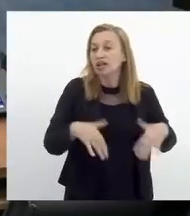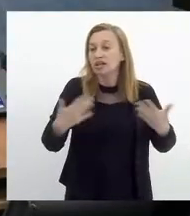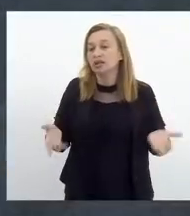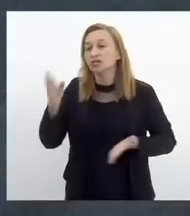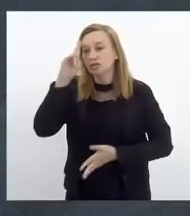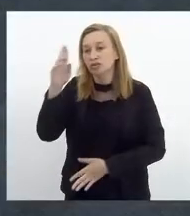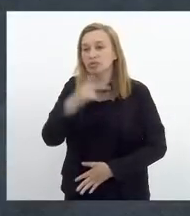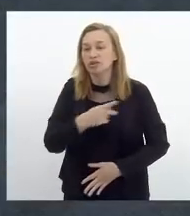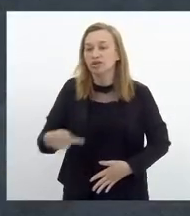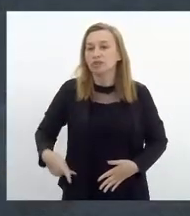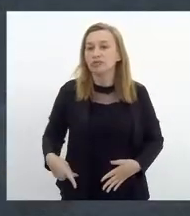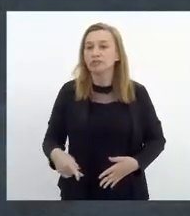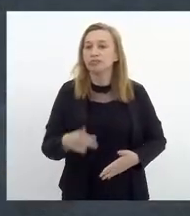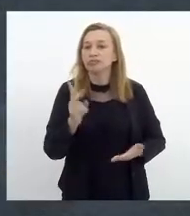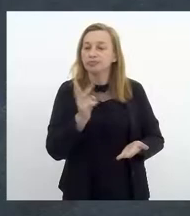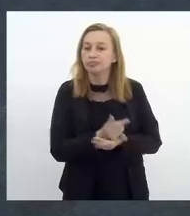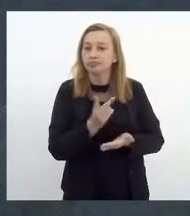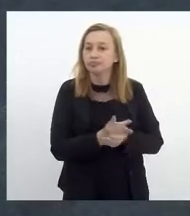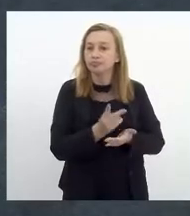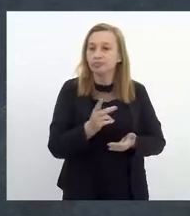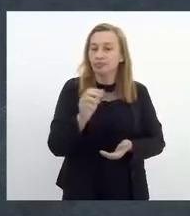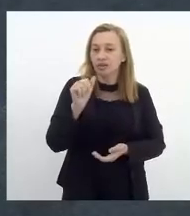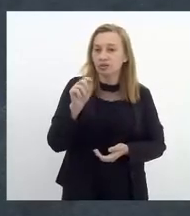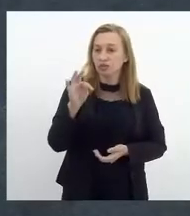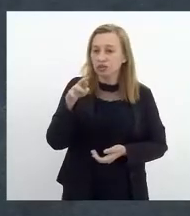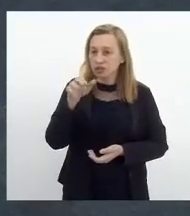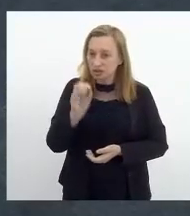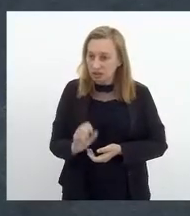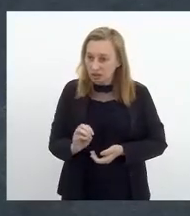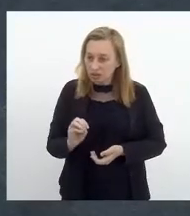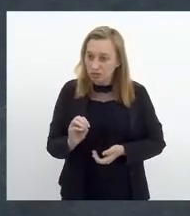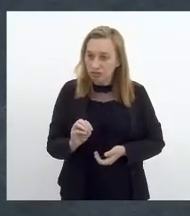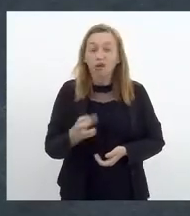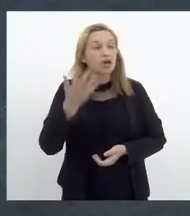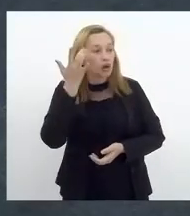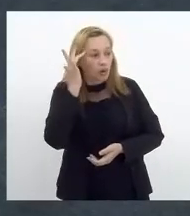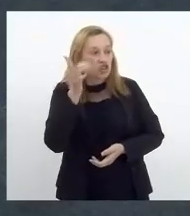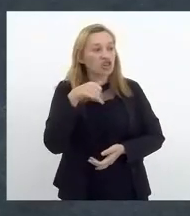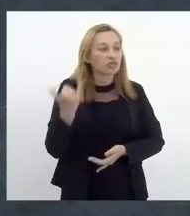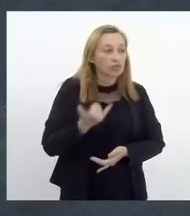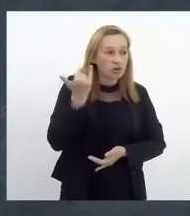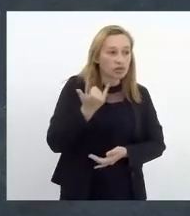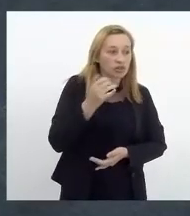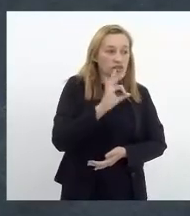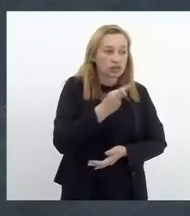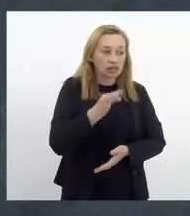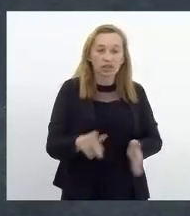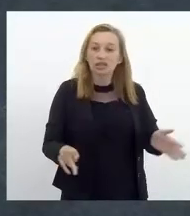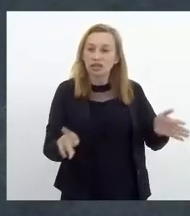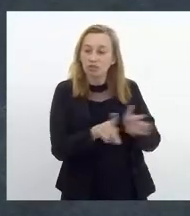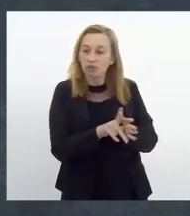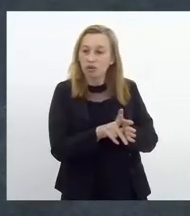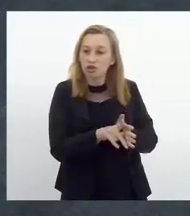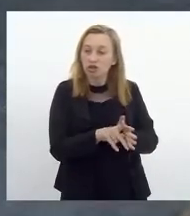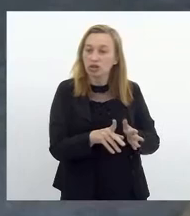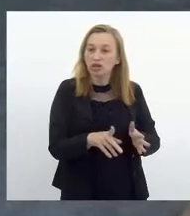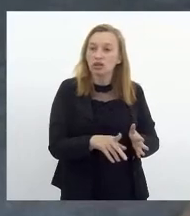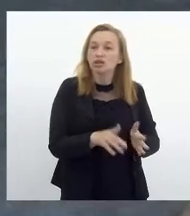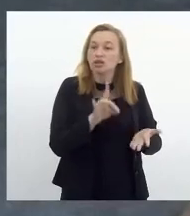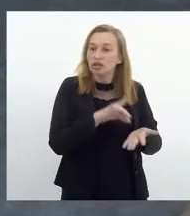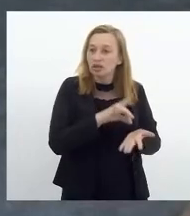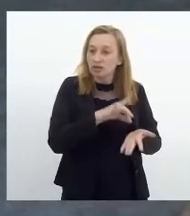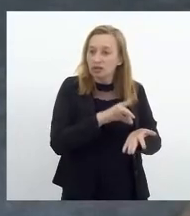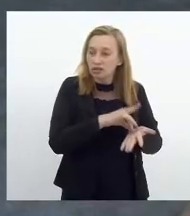presidente, ainda que seja autorizativo, deputado Salema, e eu acho que é importante garantir um projeto que seja, na